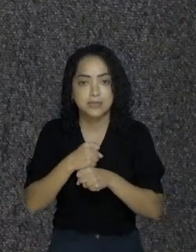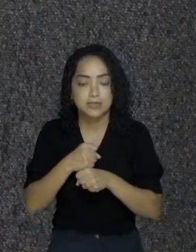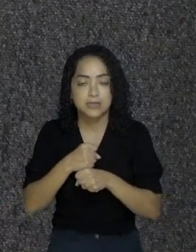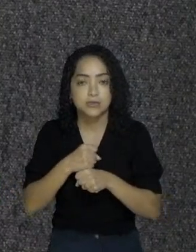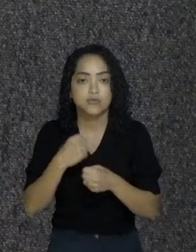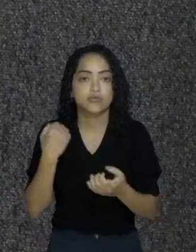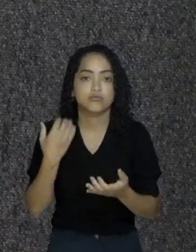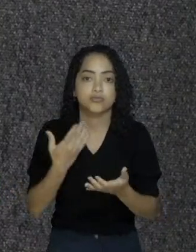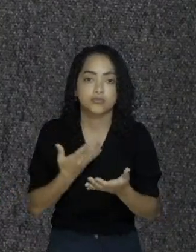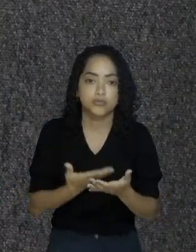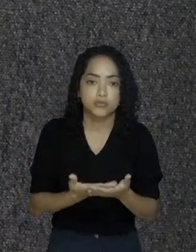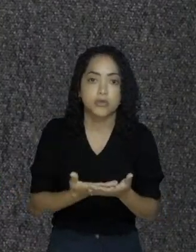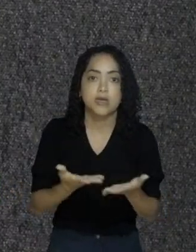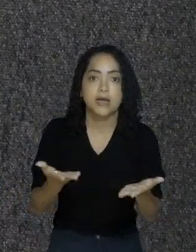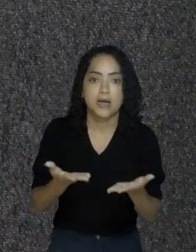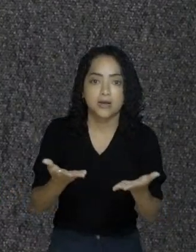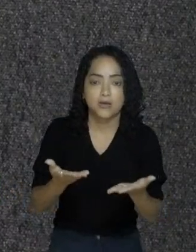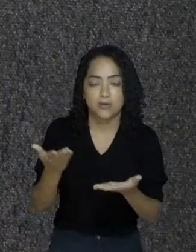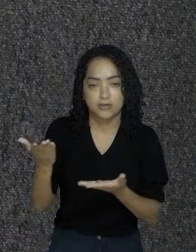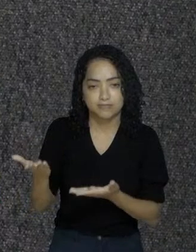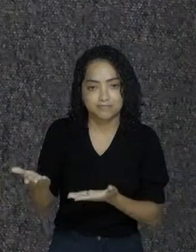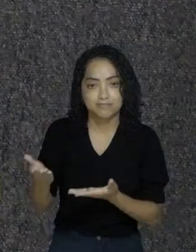agora Conselheiro